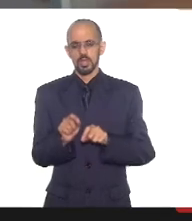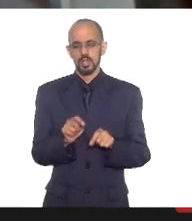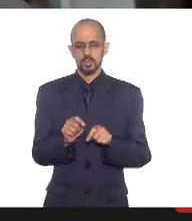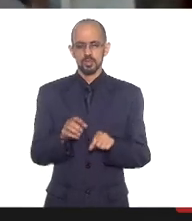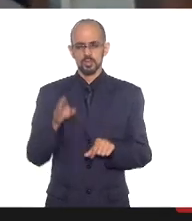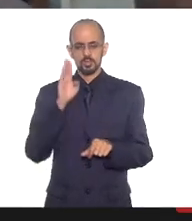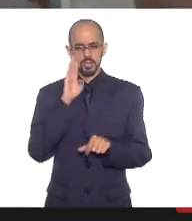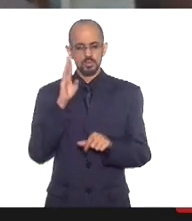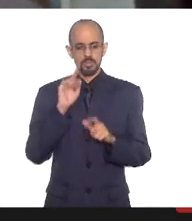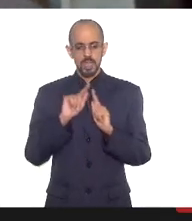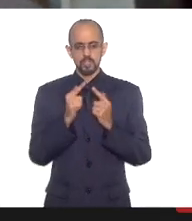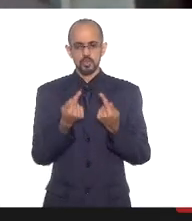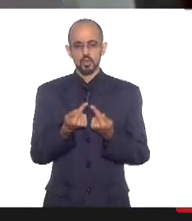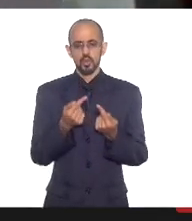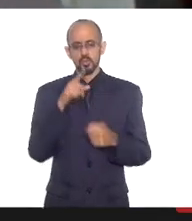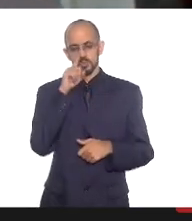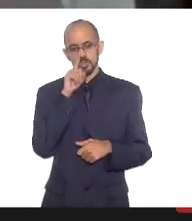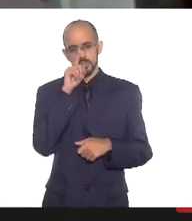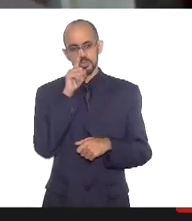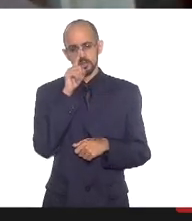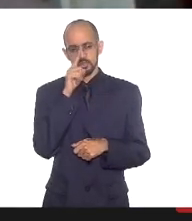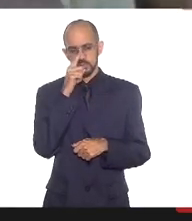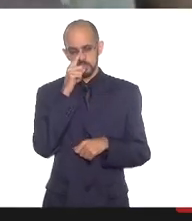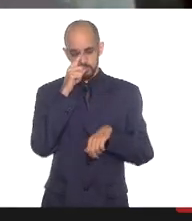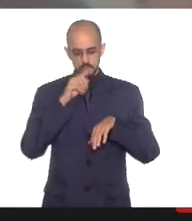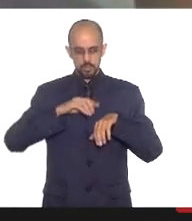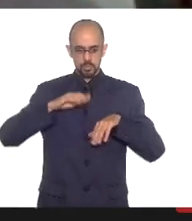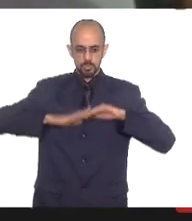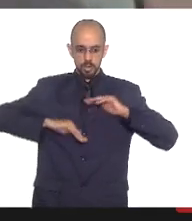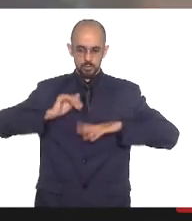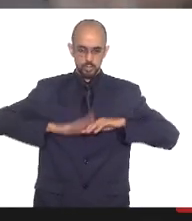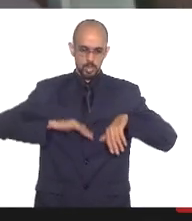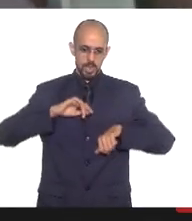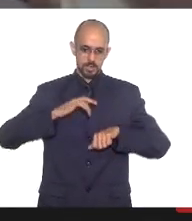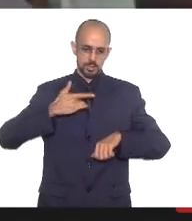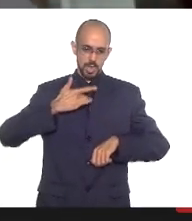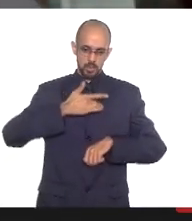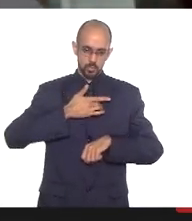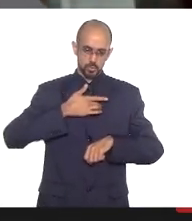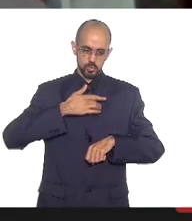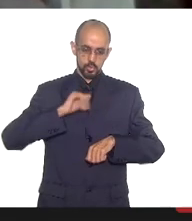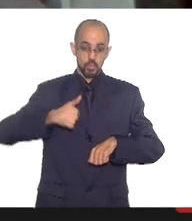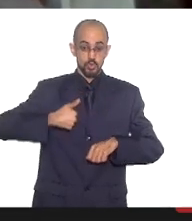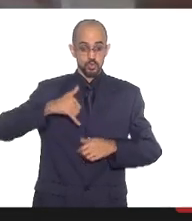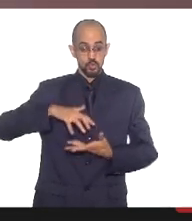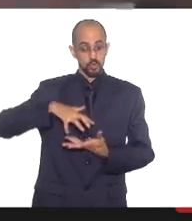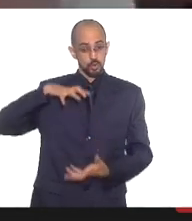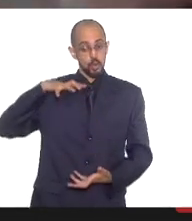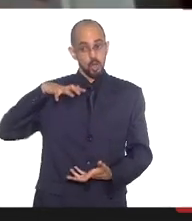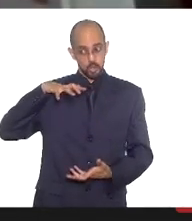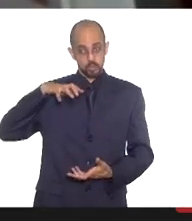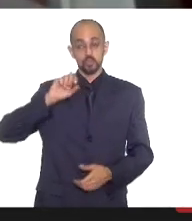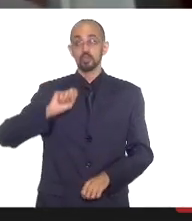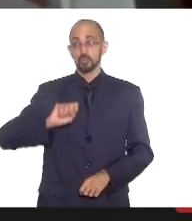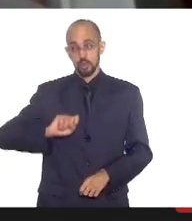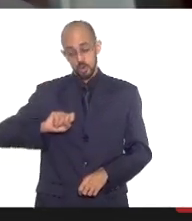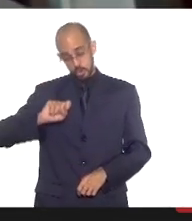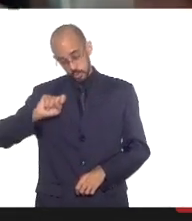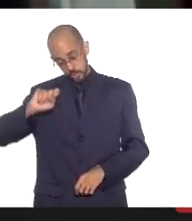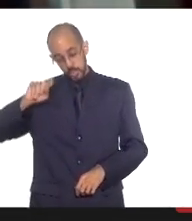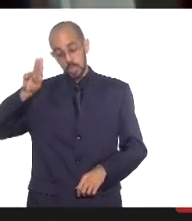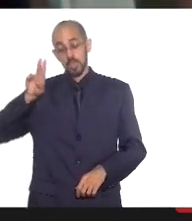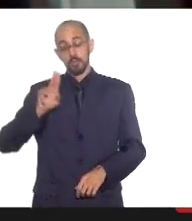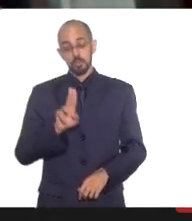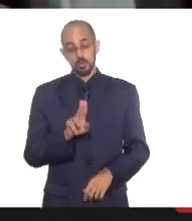principais grupos de risco né quem é aos profissionais de saúde Ok a os idosos né porque realmente as